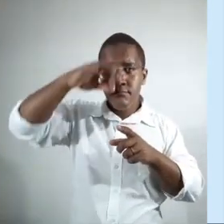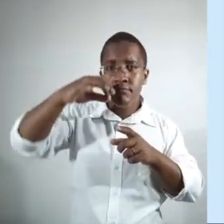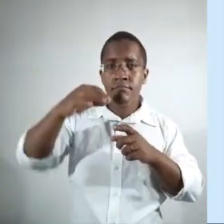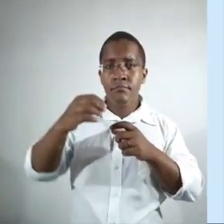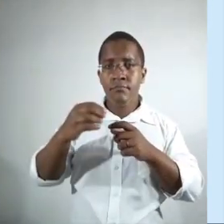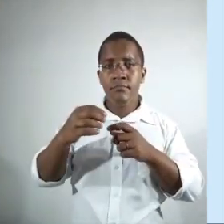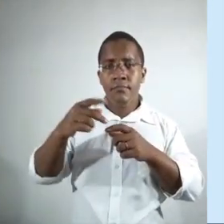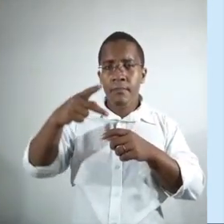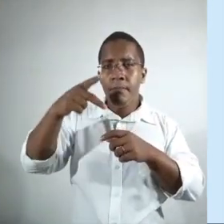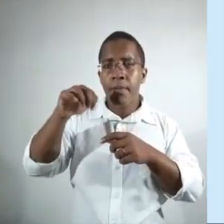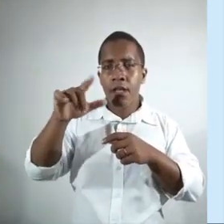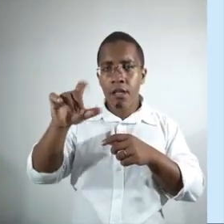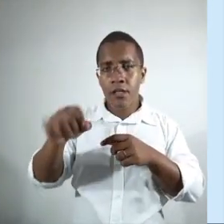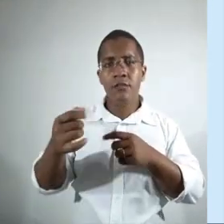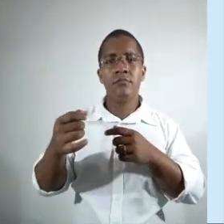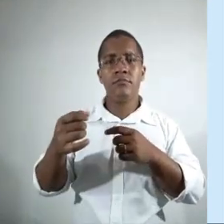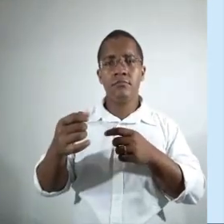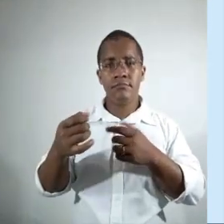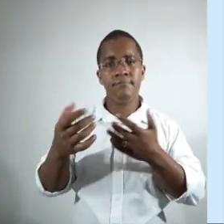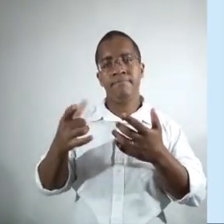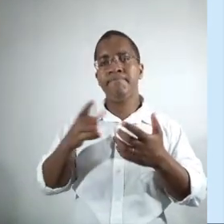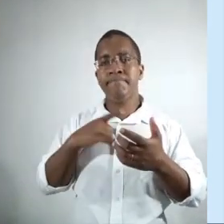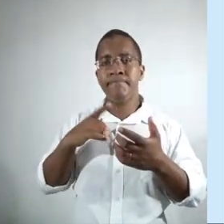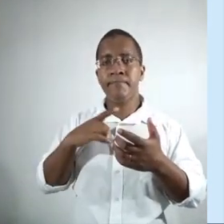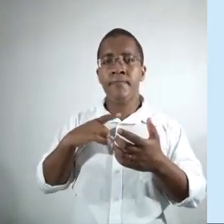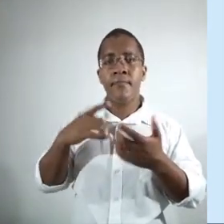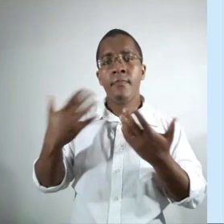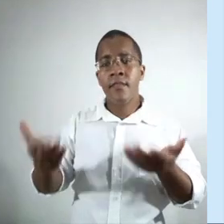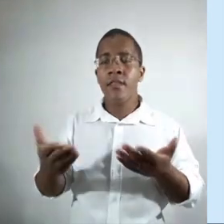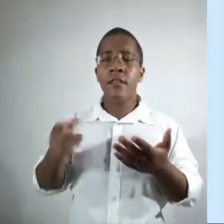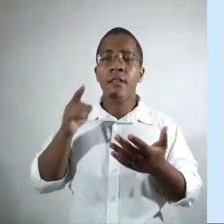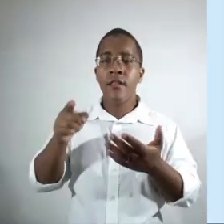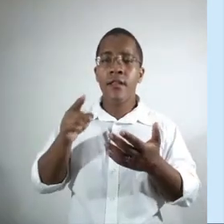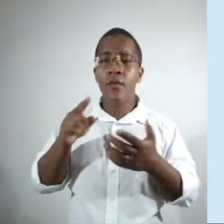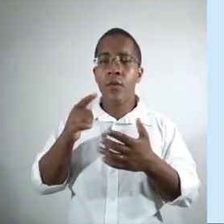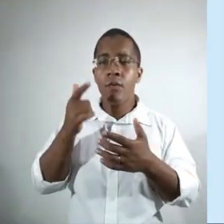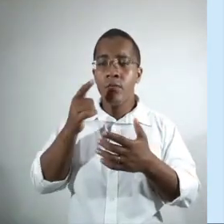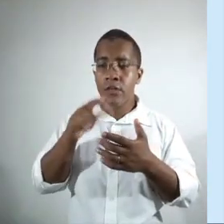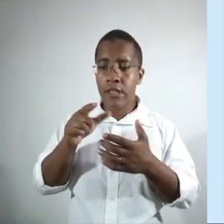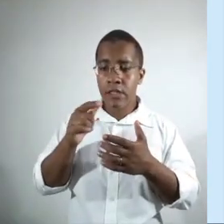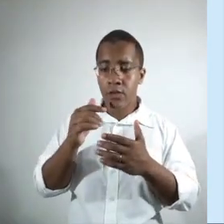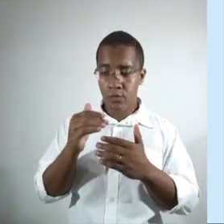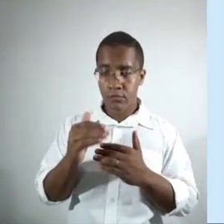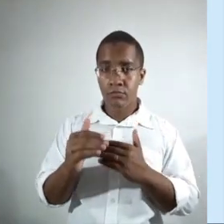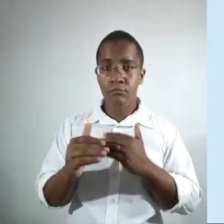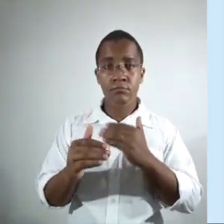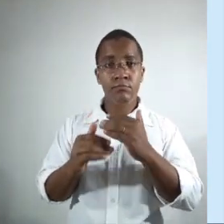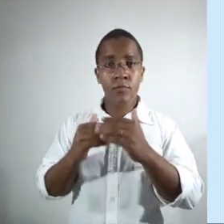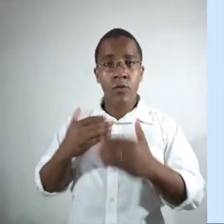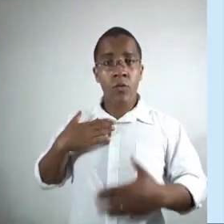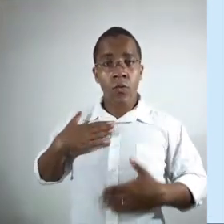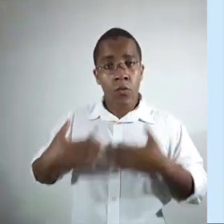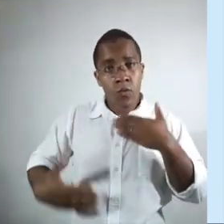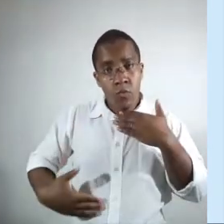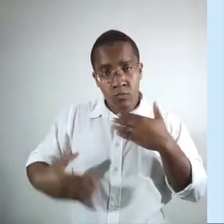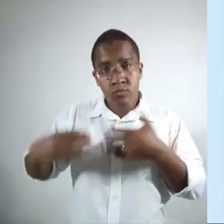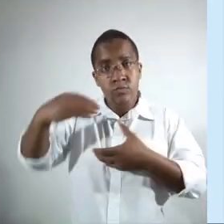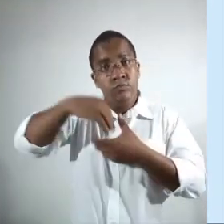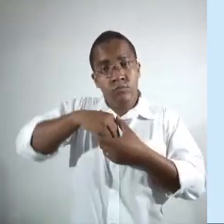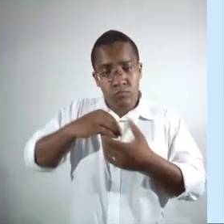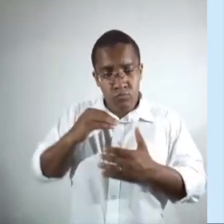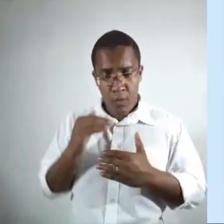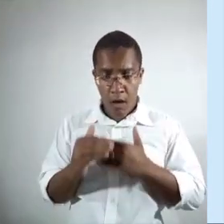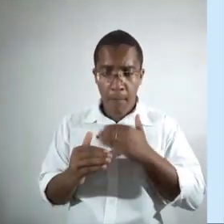feminina, entendeu? Então esses hormônios, eles são muito importantes para o desenvolvimento do nosso